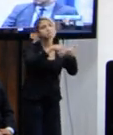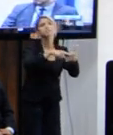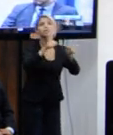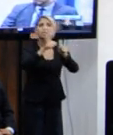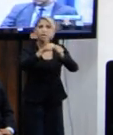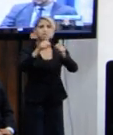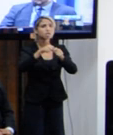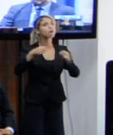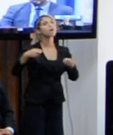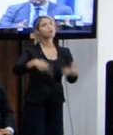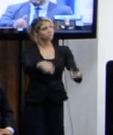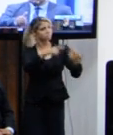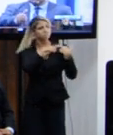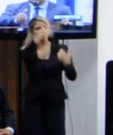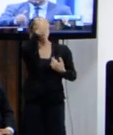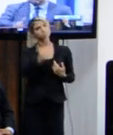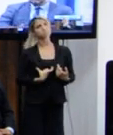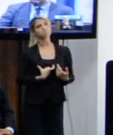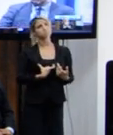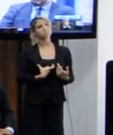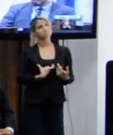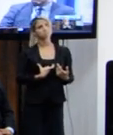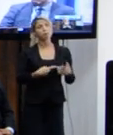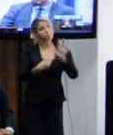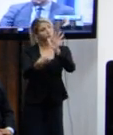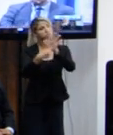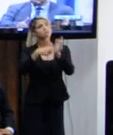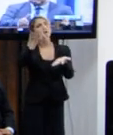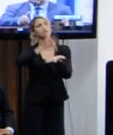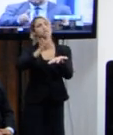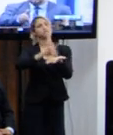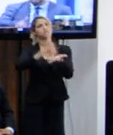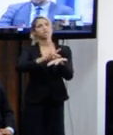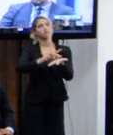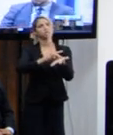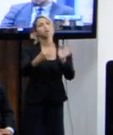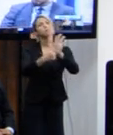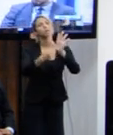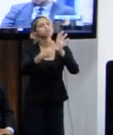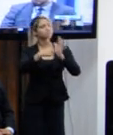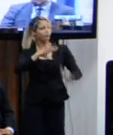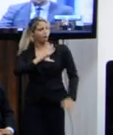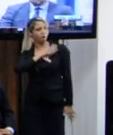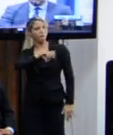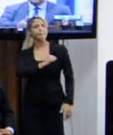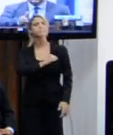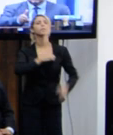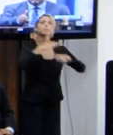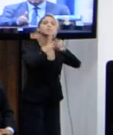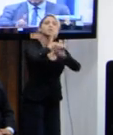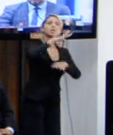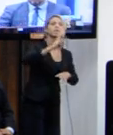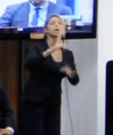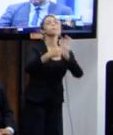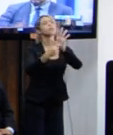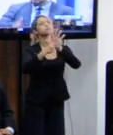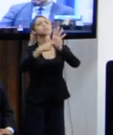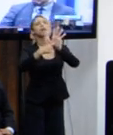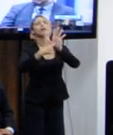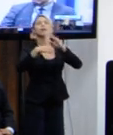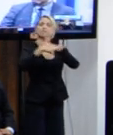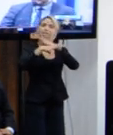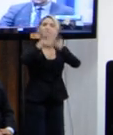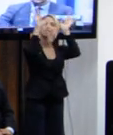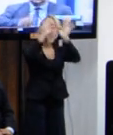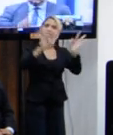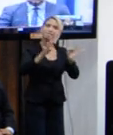nos elegeu, que é buscar a verdade, buscar o amor por Cabo Frio, buscar uma cidade feliz. E por falar